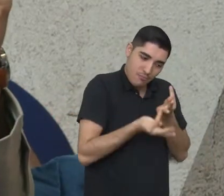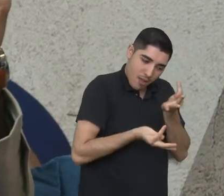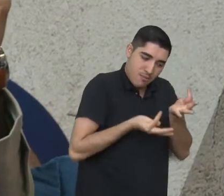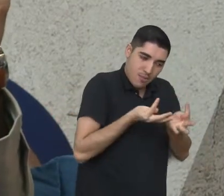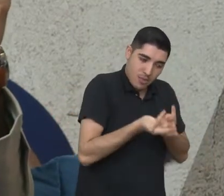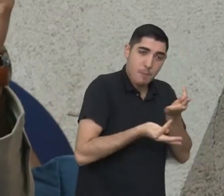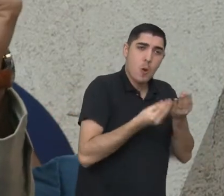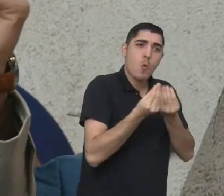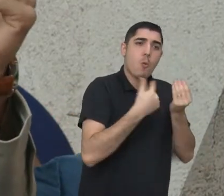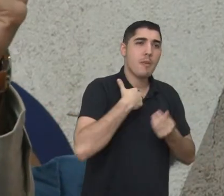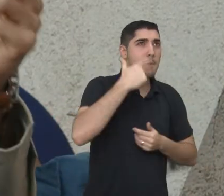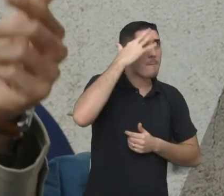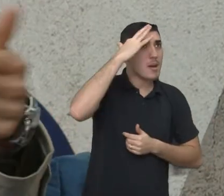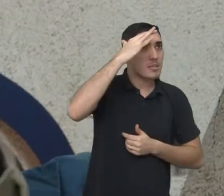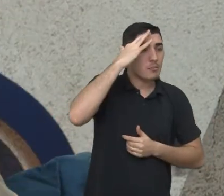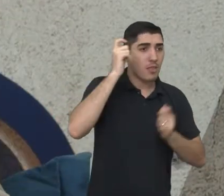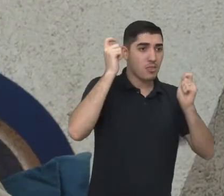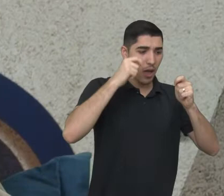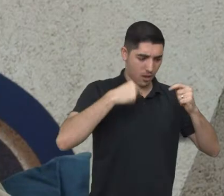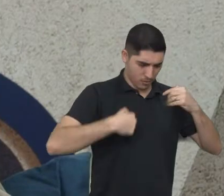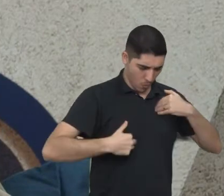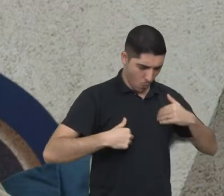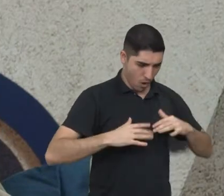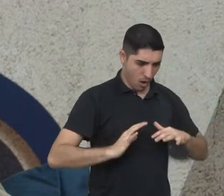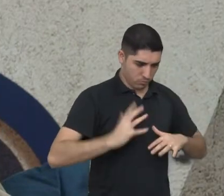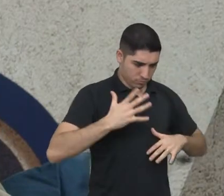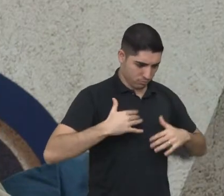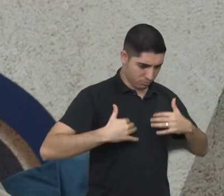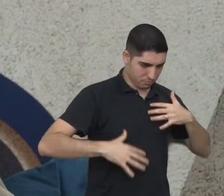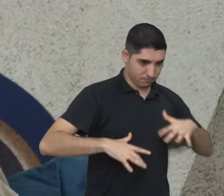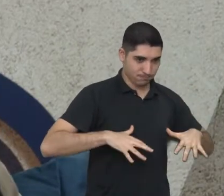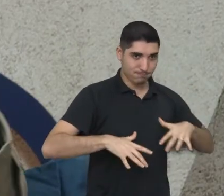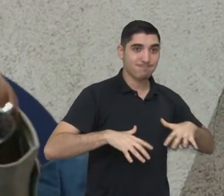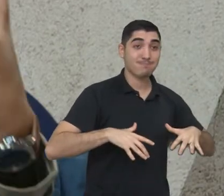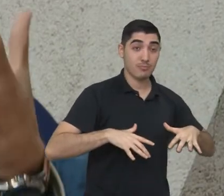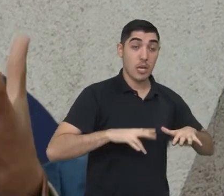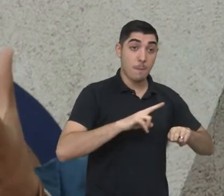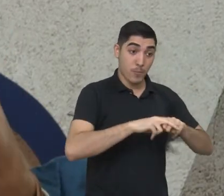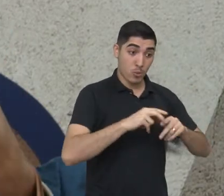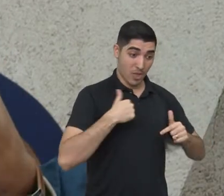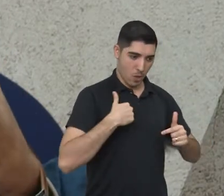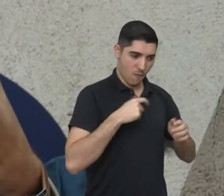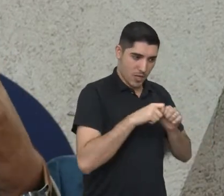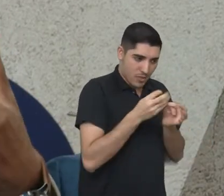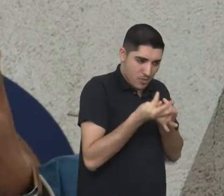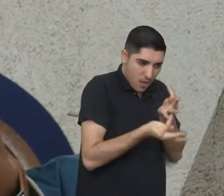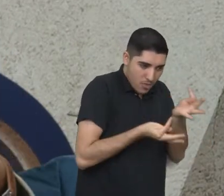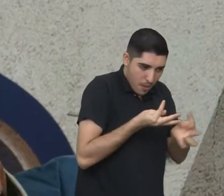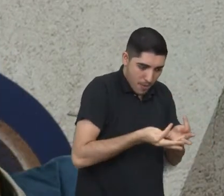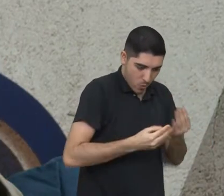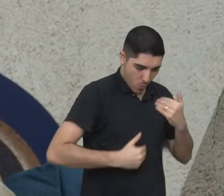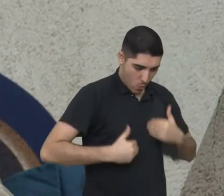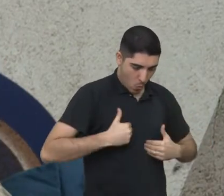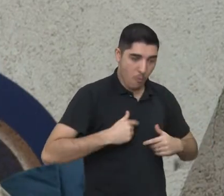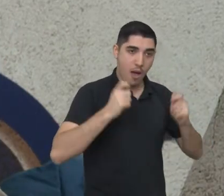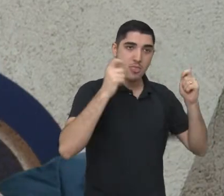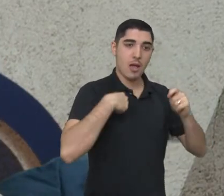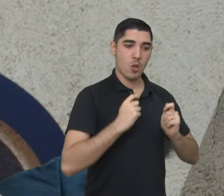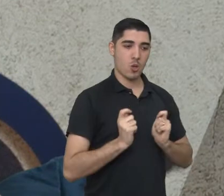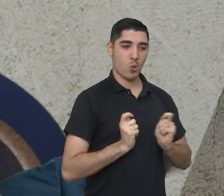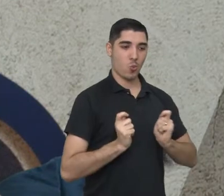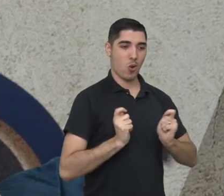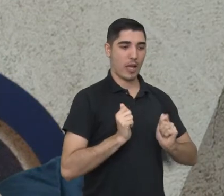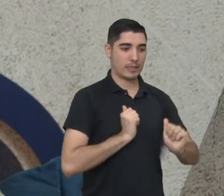os meus pensamentos, o como os meus pensamentos influenciam o meu corpo. E através de todo esse trabalho corporal, eu consigo controlar melhor a